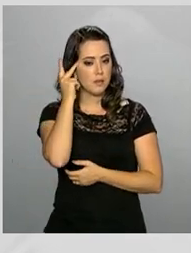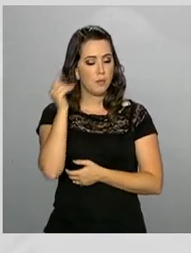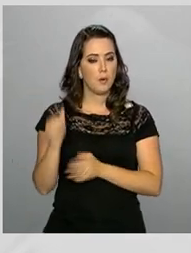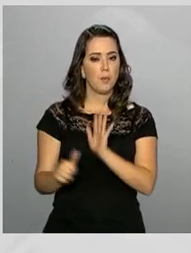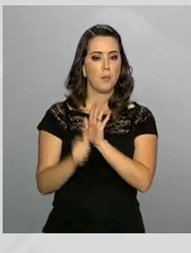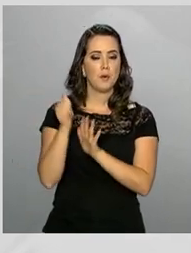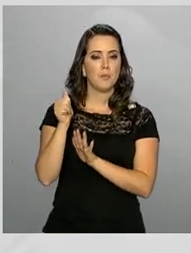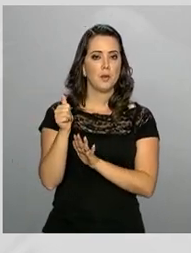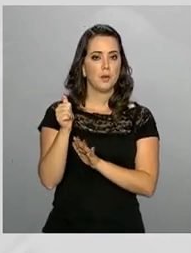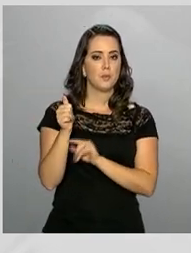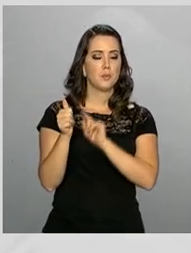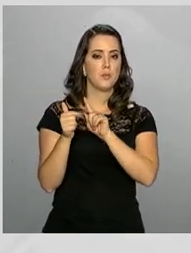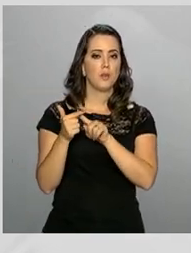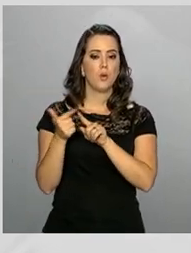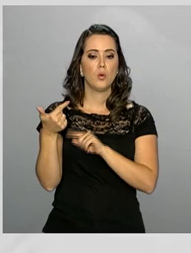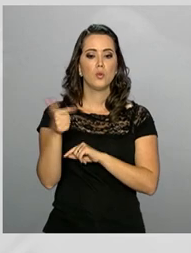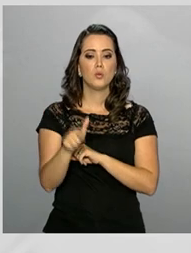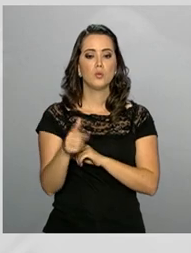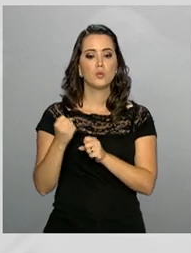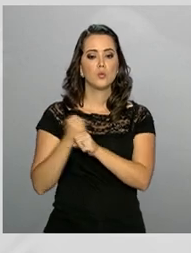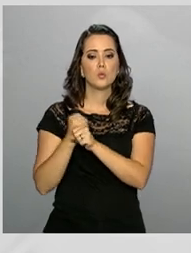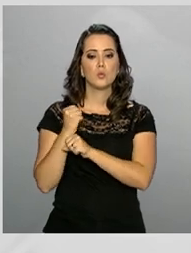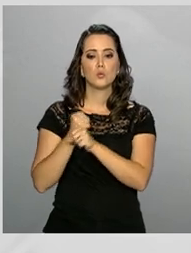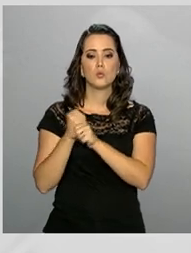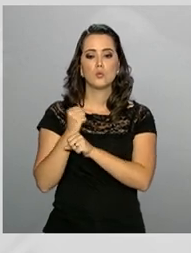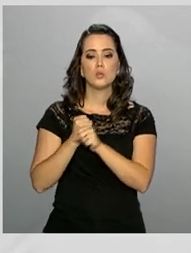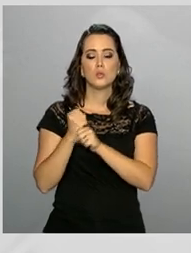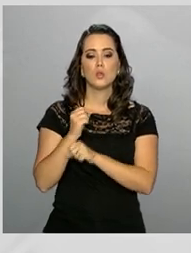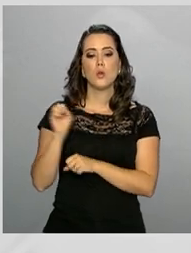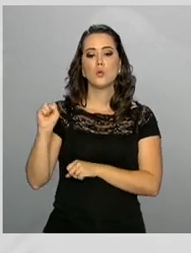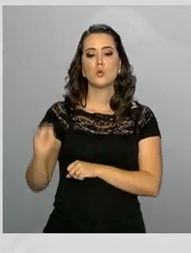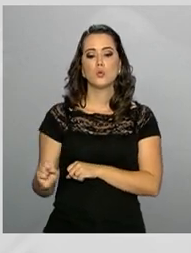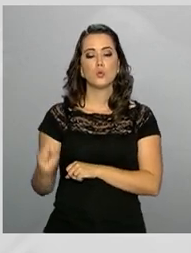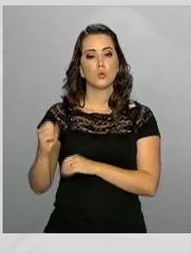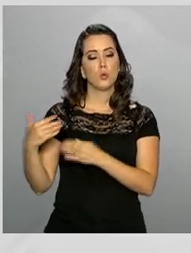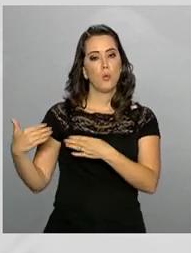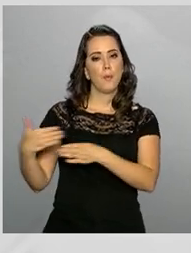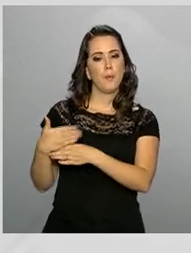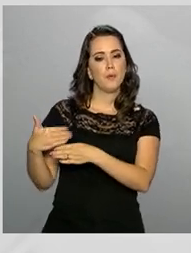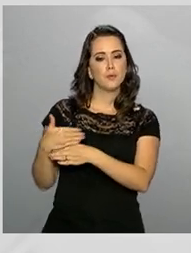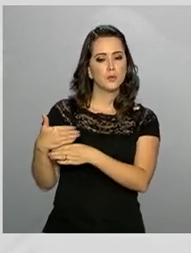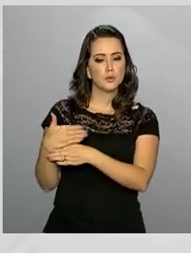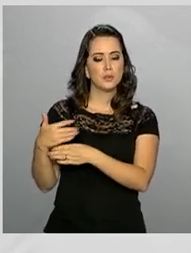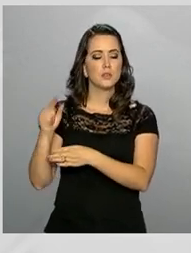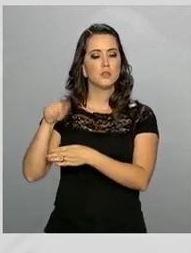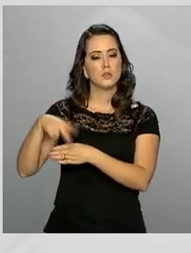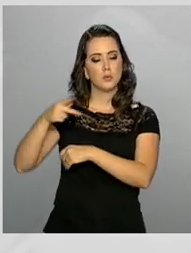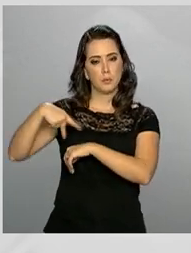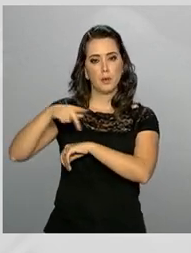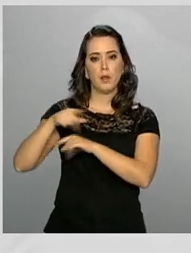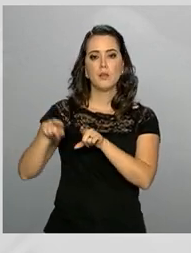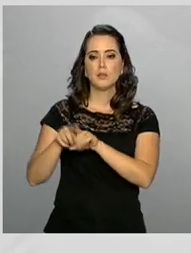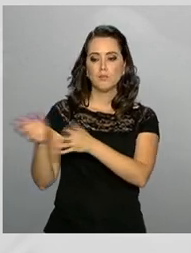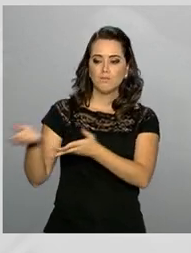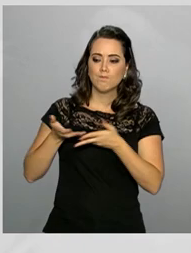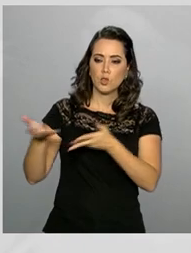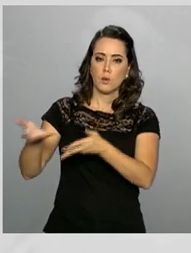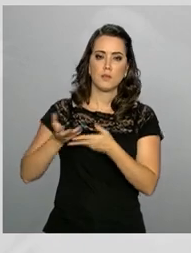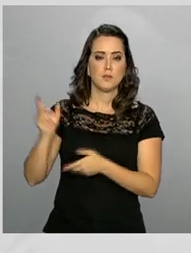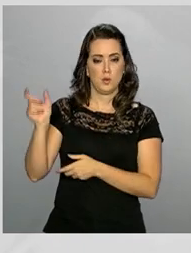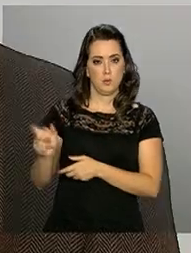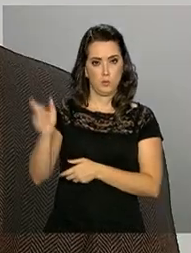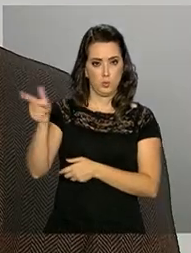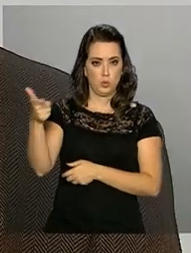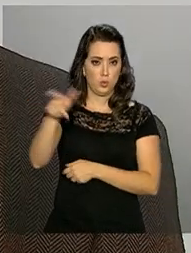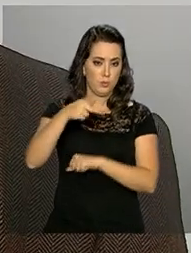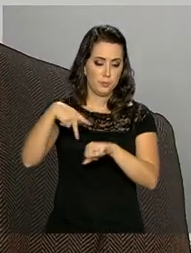em primeiro lugar. E nos últimos anos, os estados do sul e da fronteira do país também estão absorvendo essa mão de